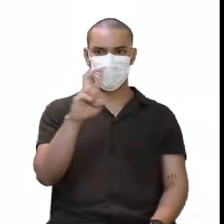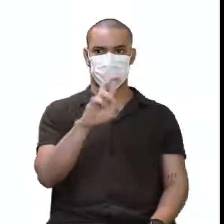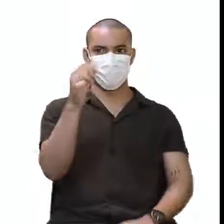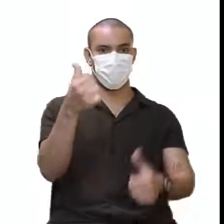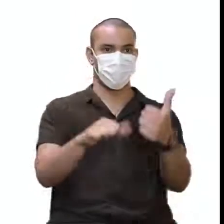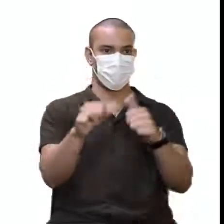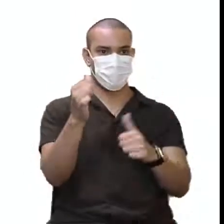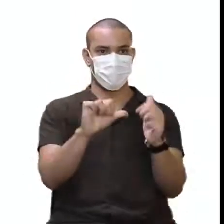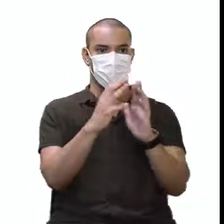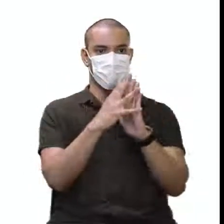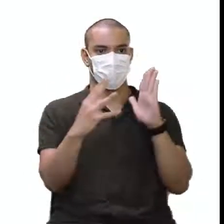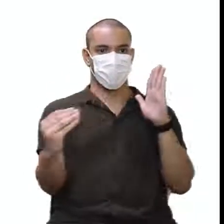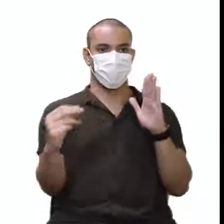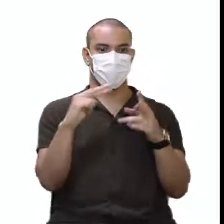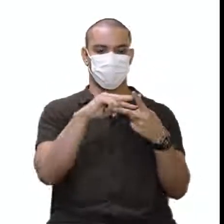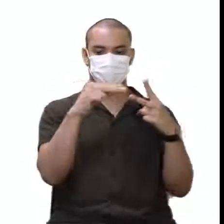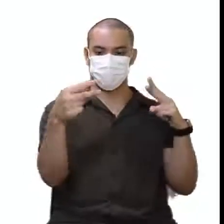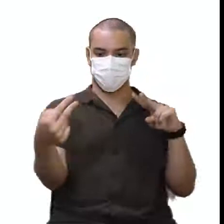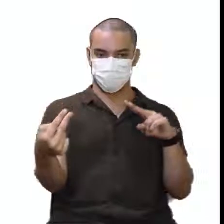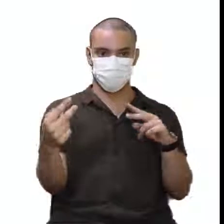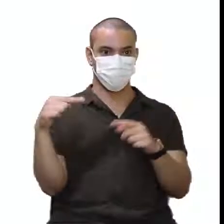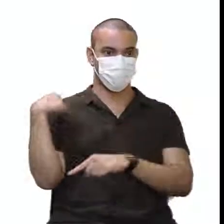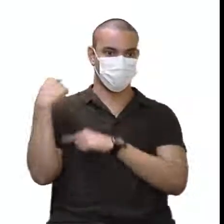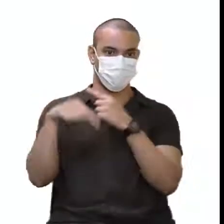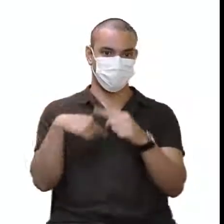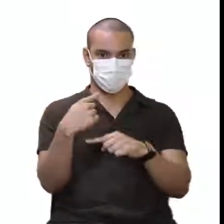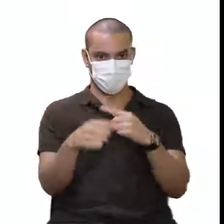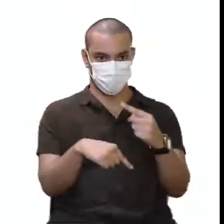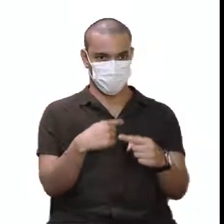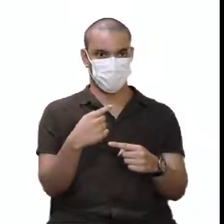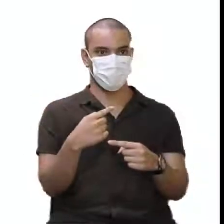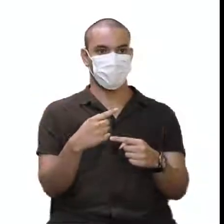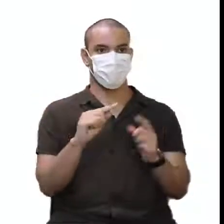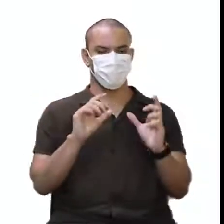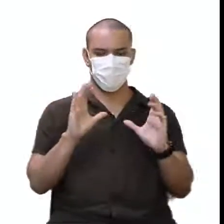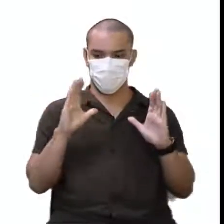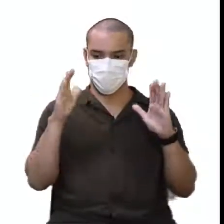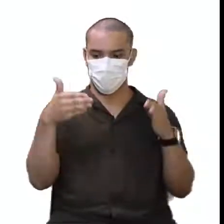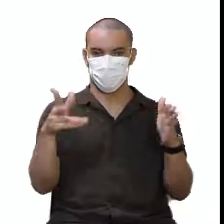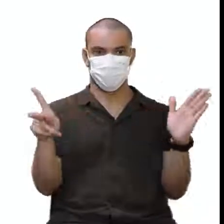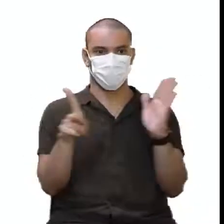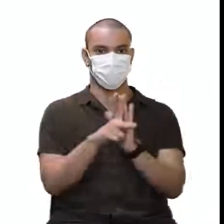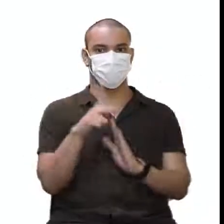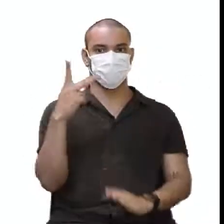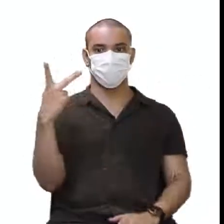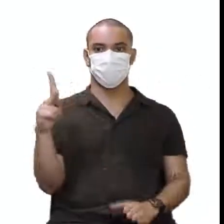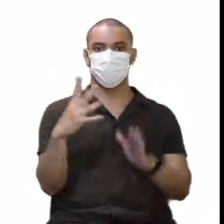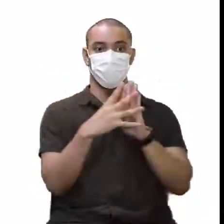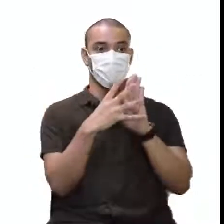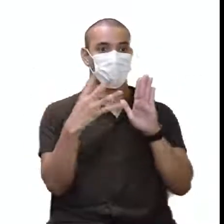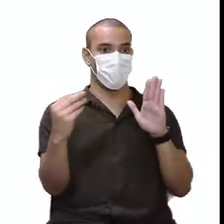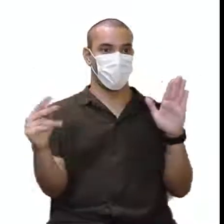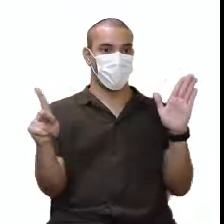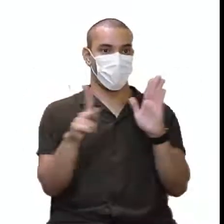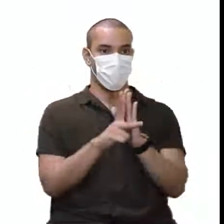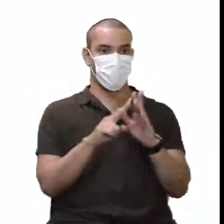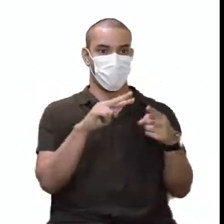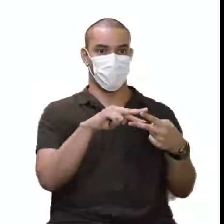as análises dos padrões de herança, então ele estava focado nos